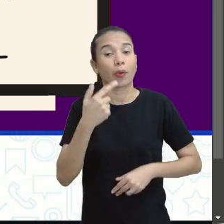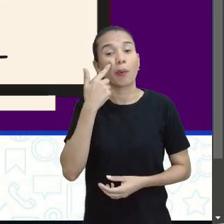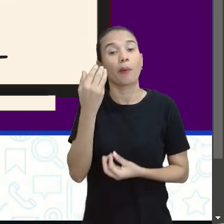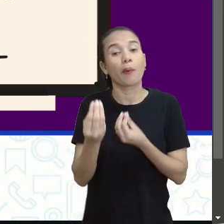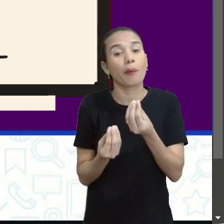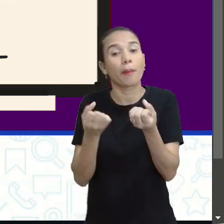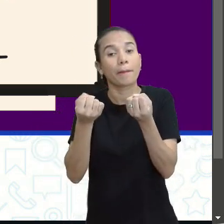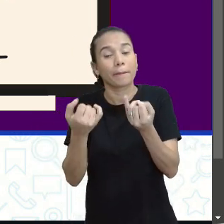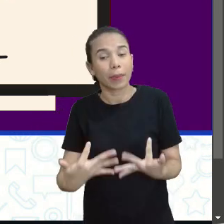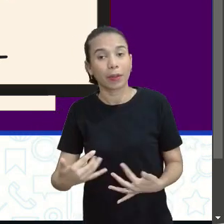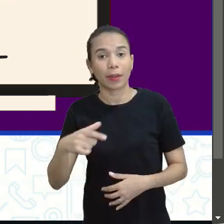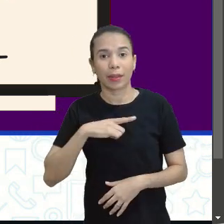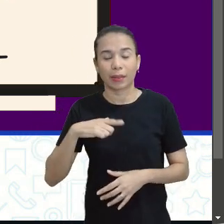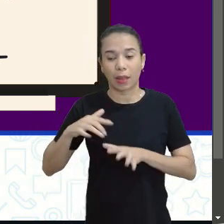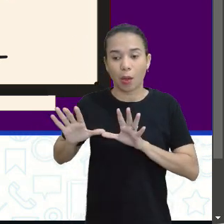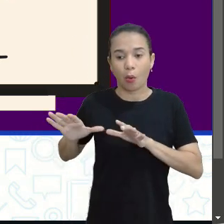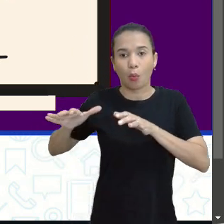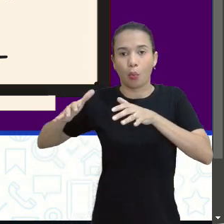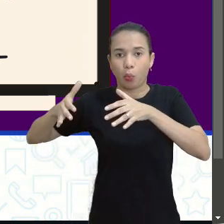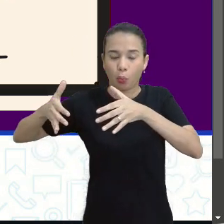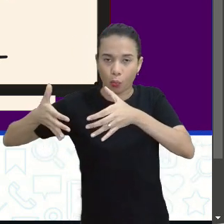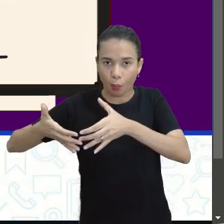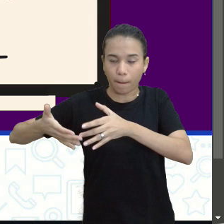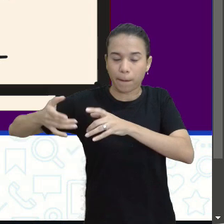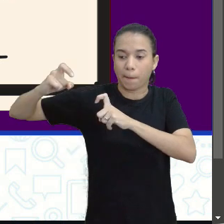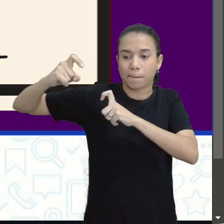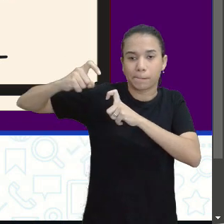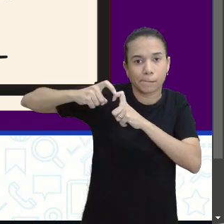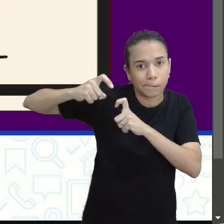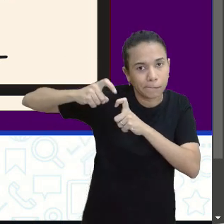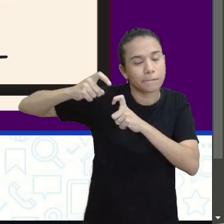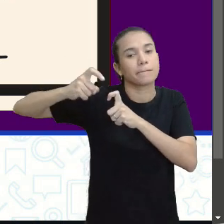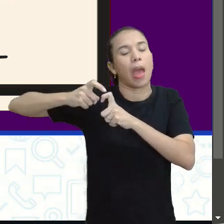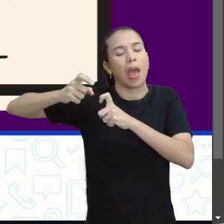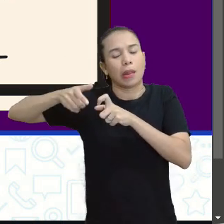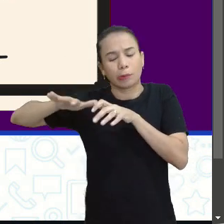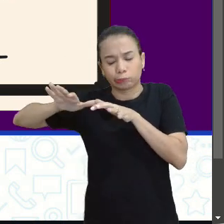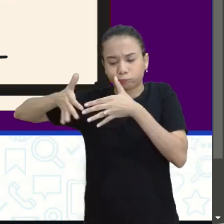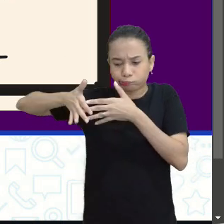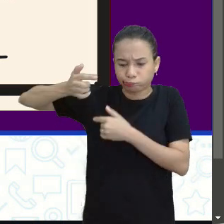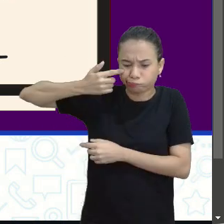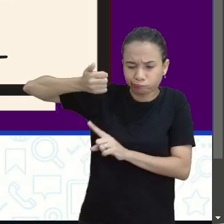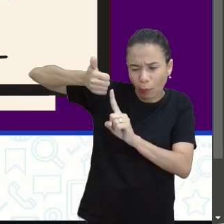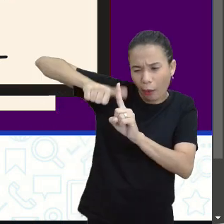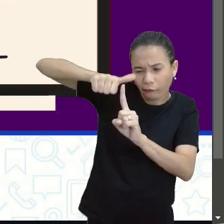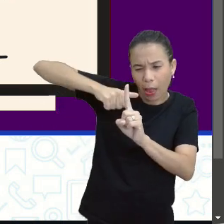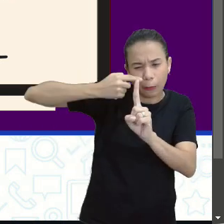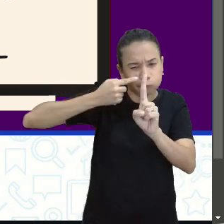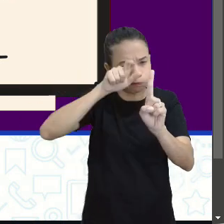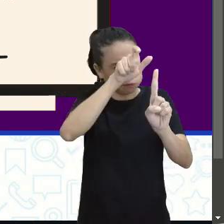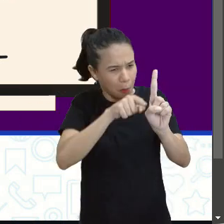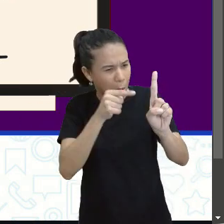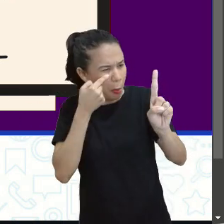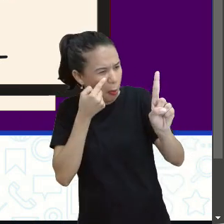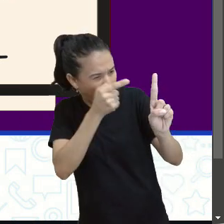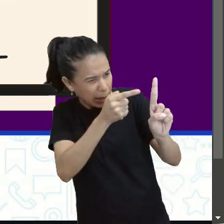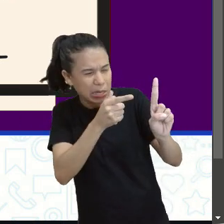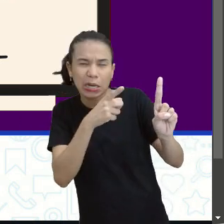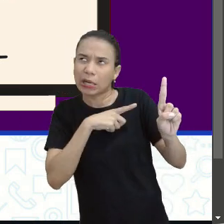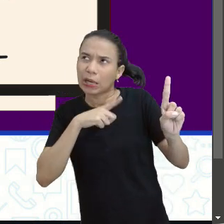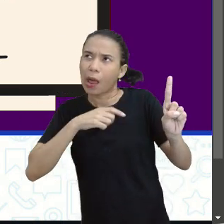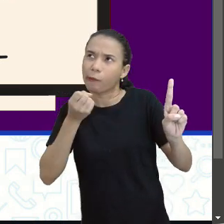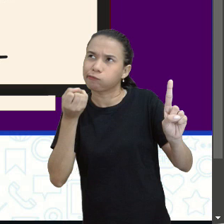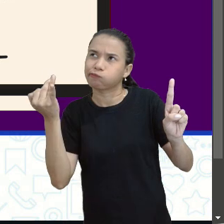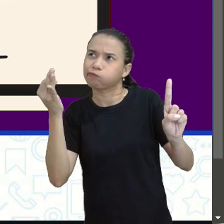vocês. Existe um comitê, né, médico, existe uma equipe preparada para dizer, olha, esse atleta aqui tem esse